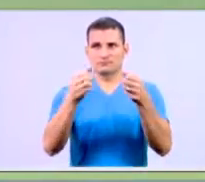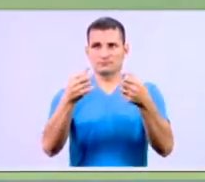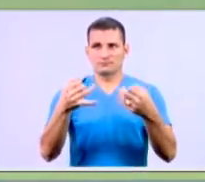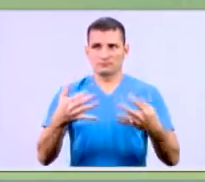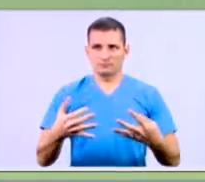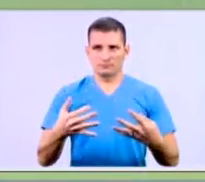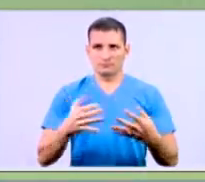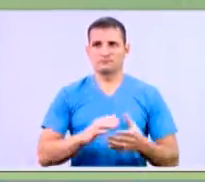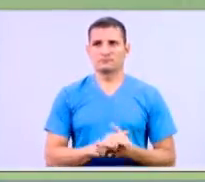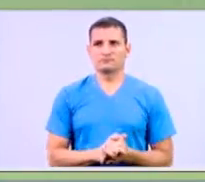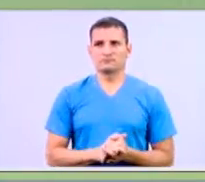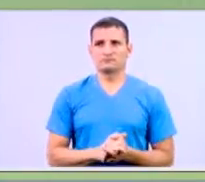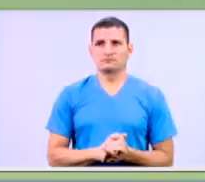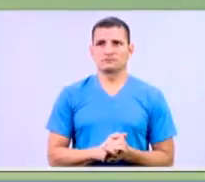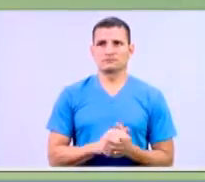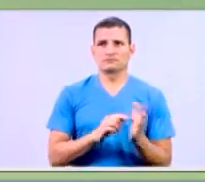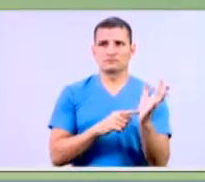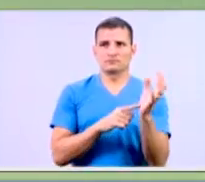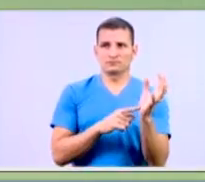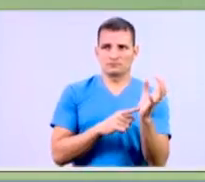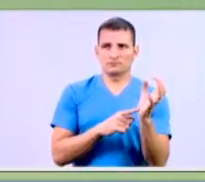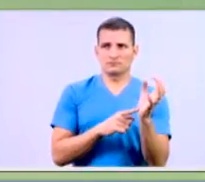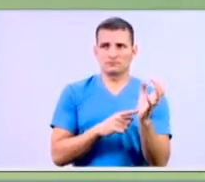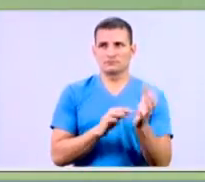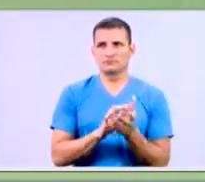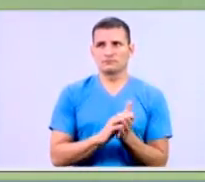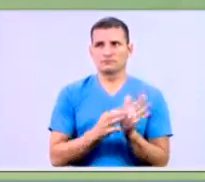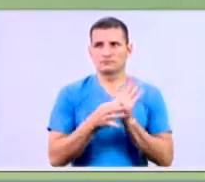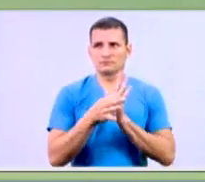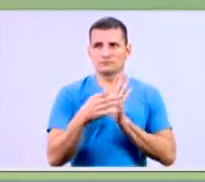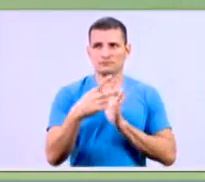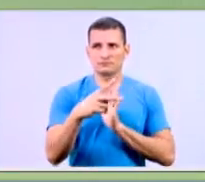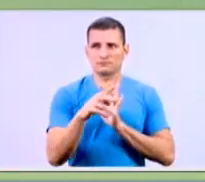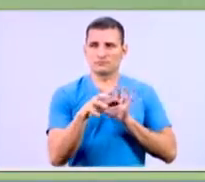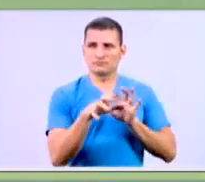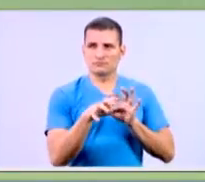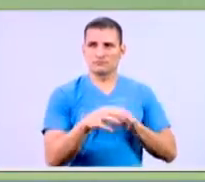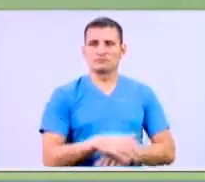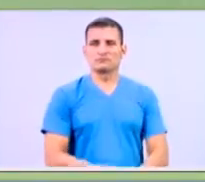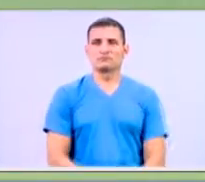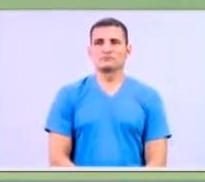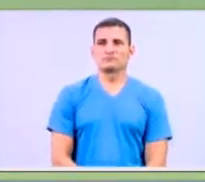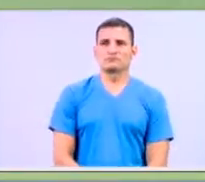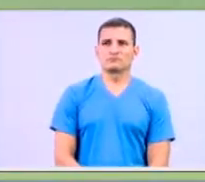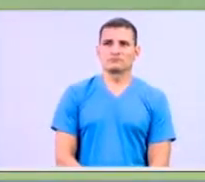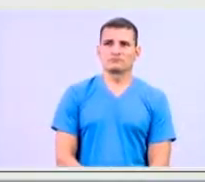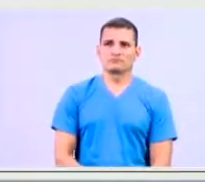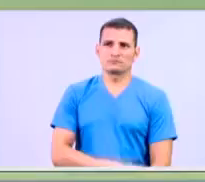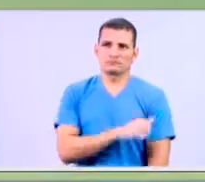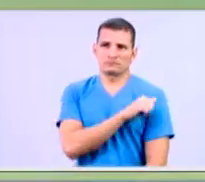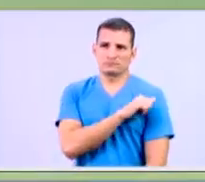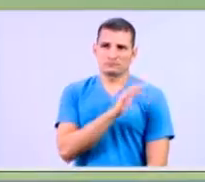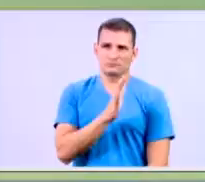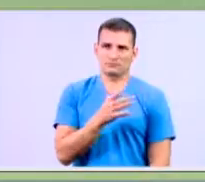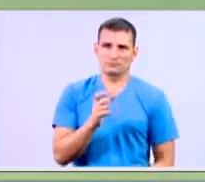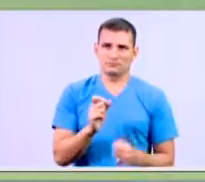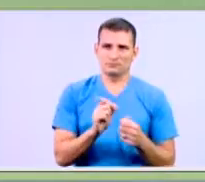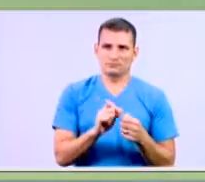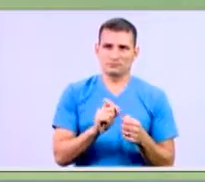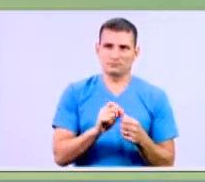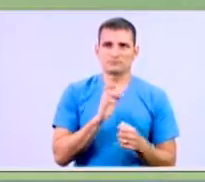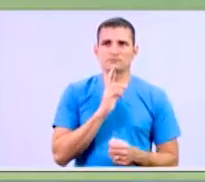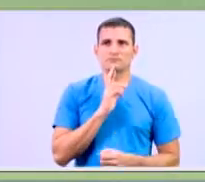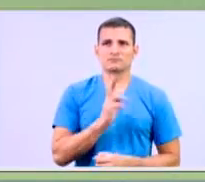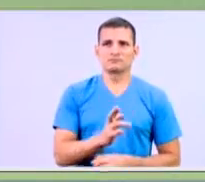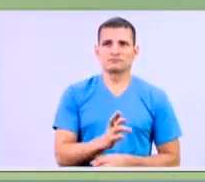os itens referente ao wireless, comente suas características. A nossa aluna, ela já fez a conversão e meio que